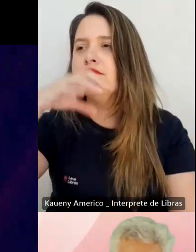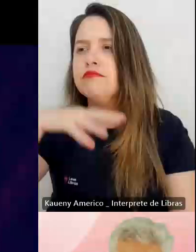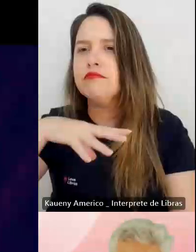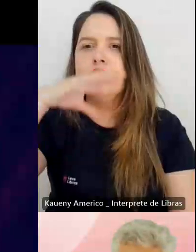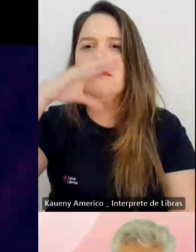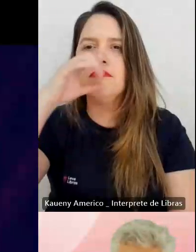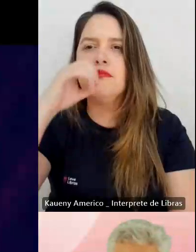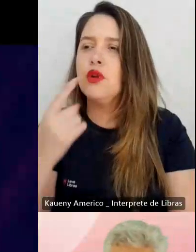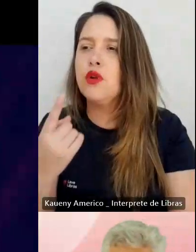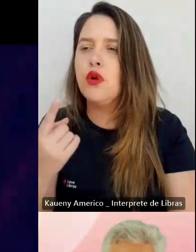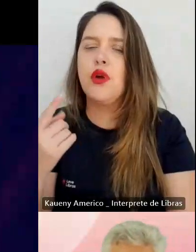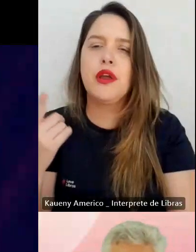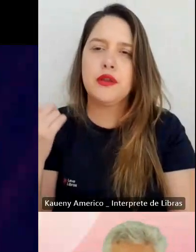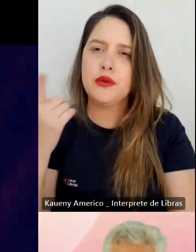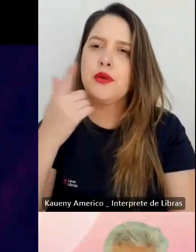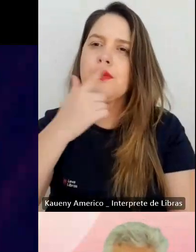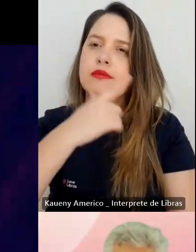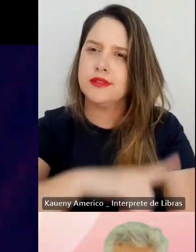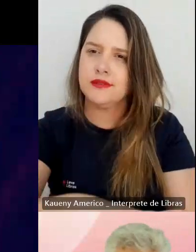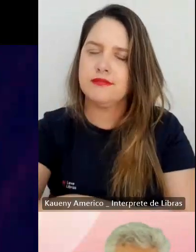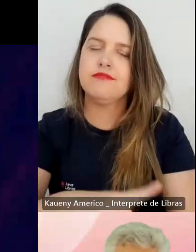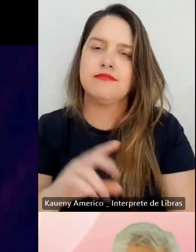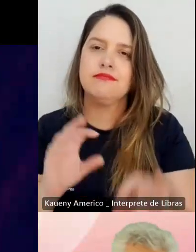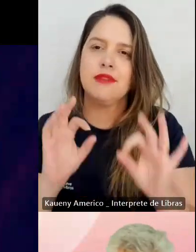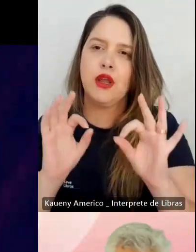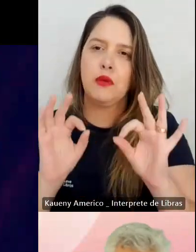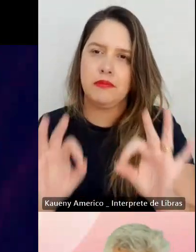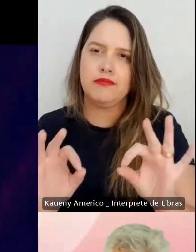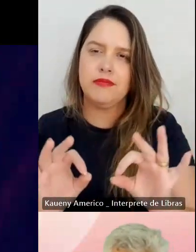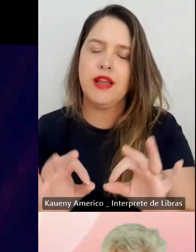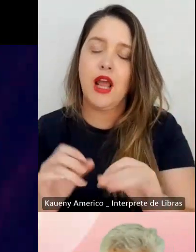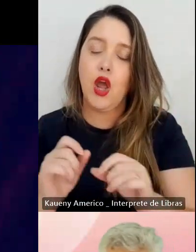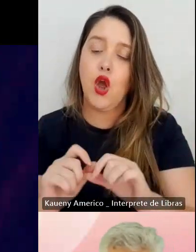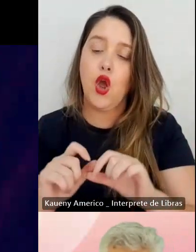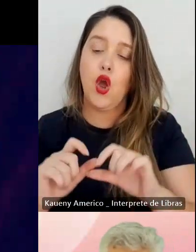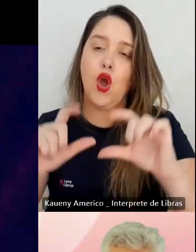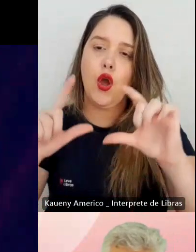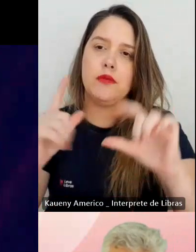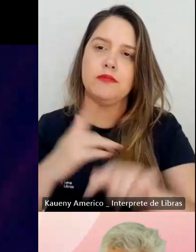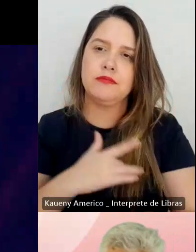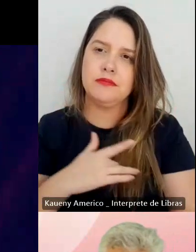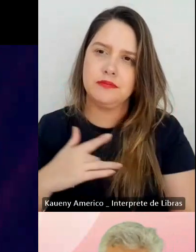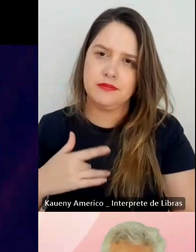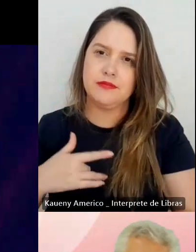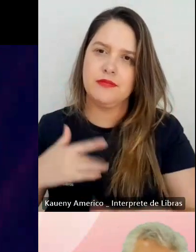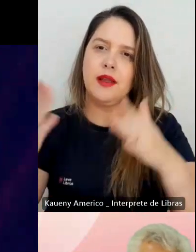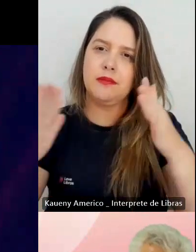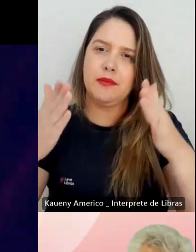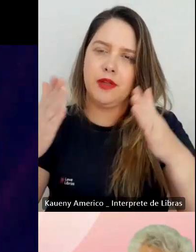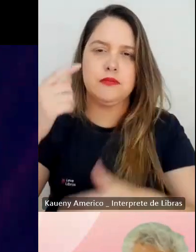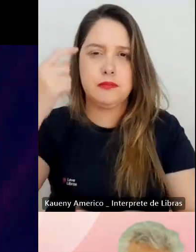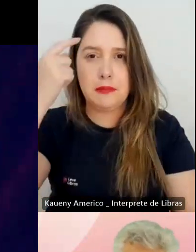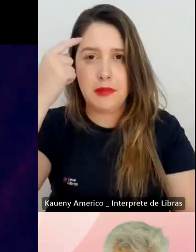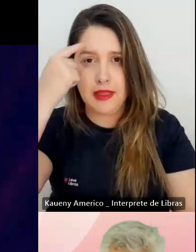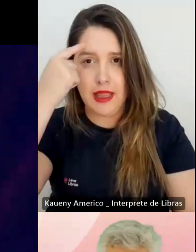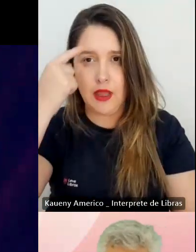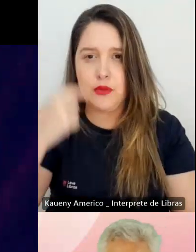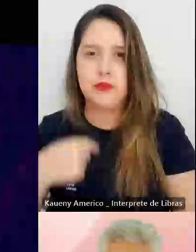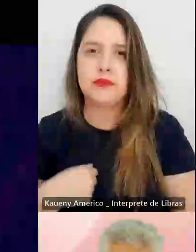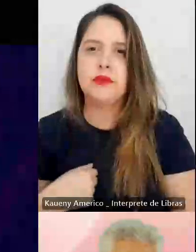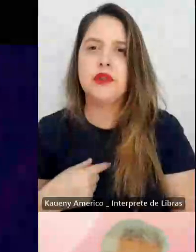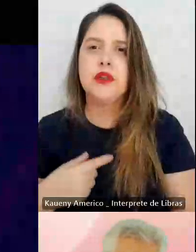você consegue realmente aumentar a sua saúde dessa parte mental. Comemorar pequenas